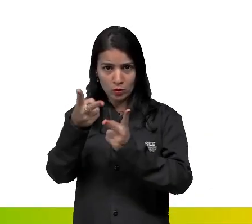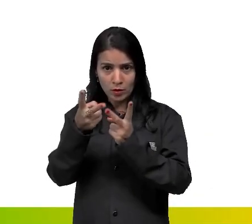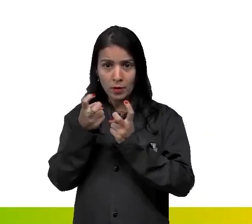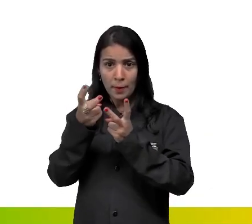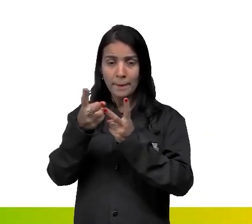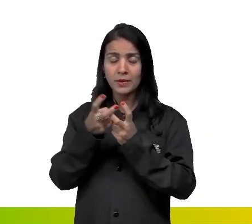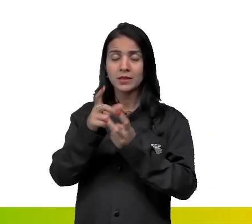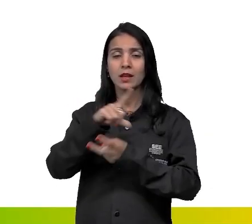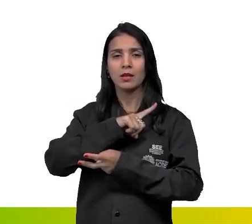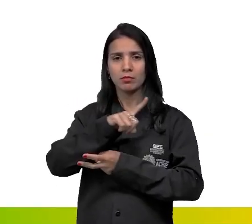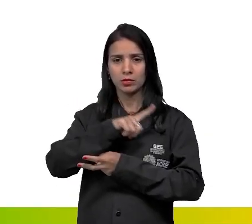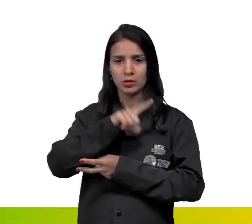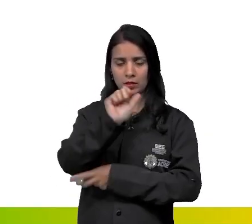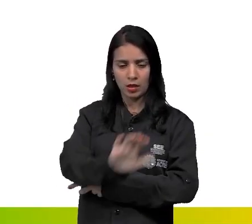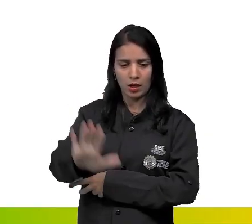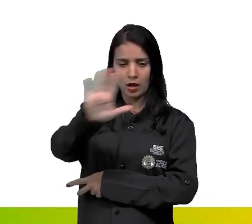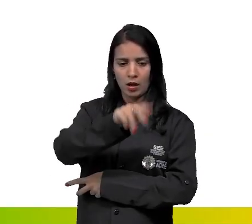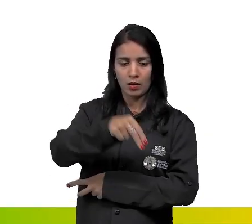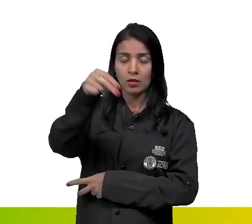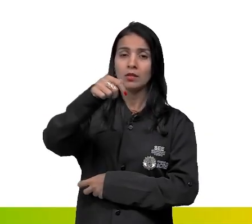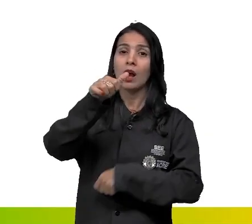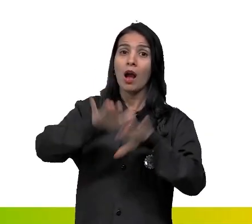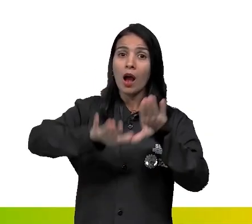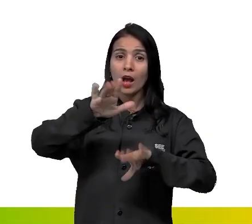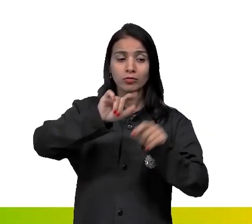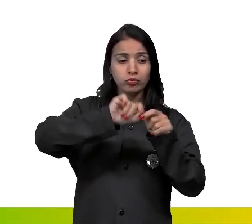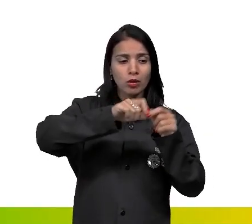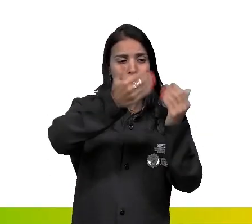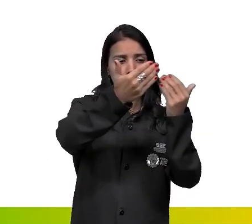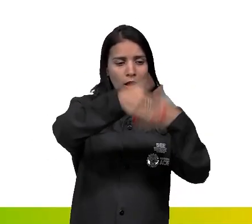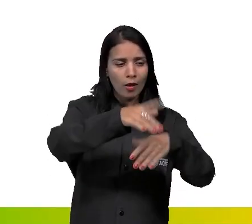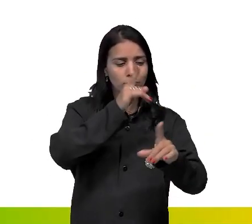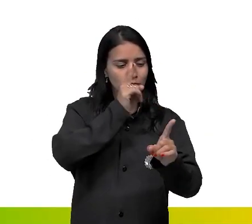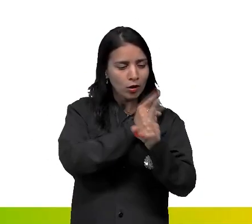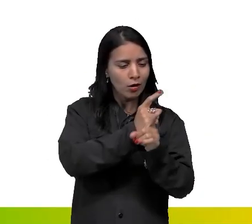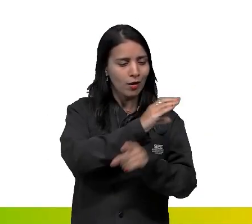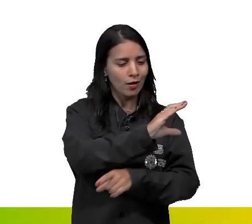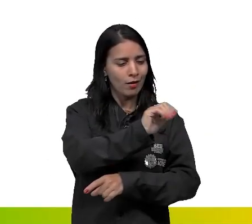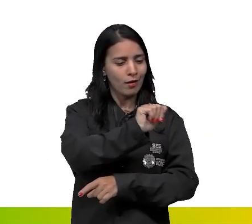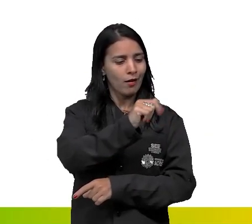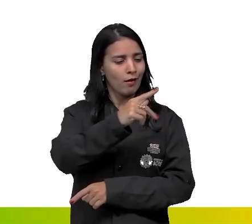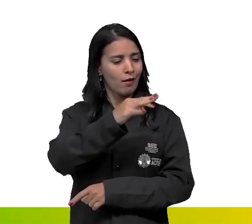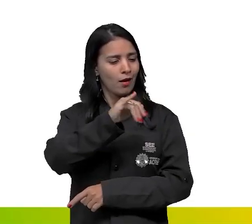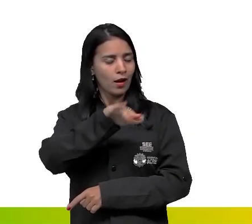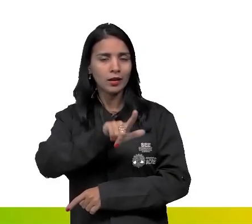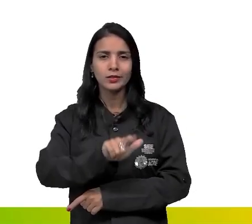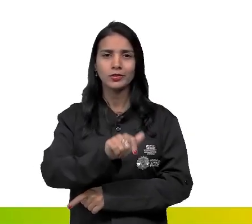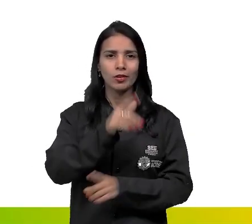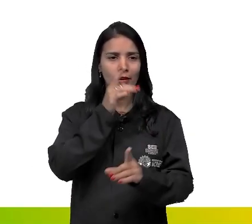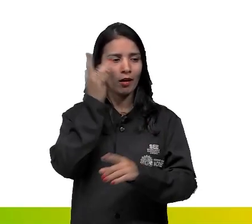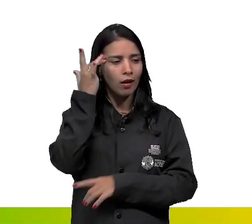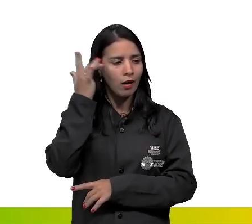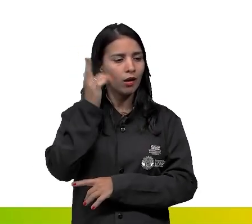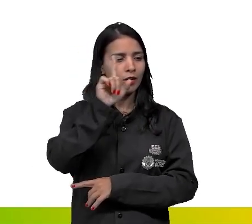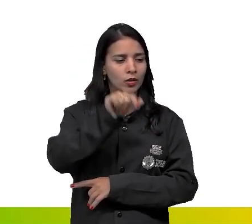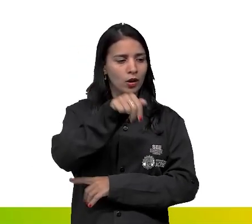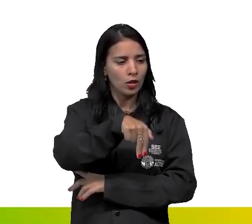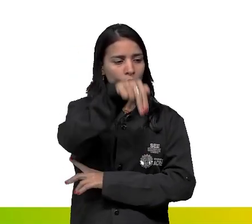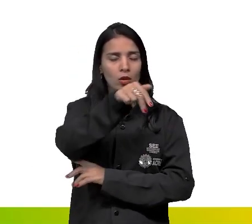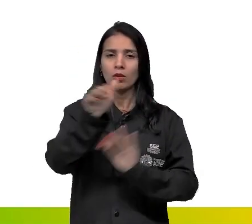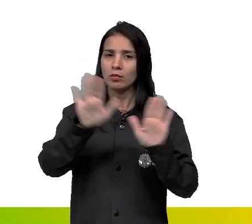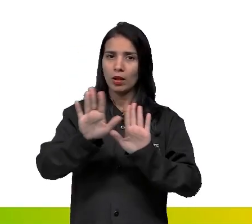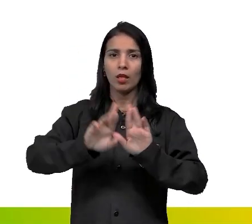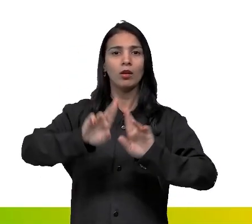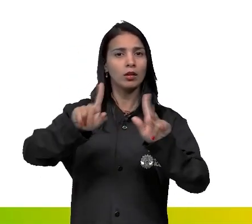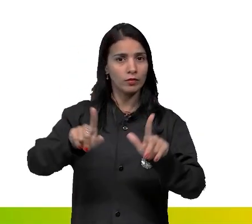em avaliações, é muito comum pegarem o bioma da Caatinga e colocarem na parte norte do Brasil ou na parte sul. E agora vocês